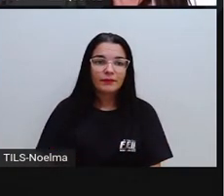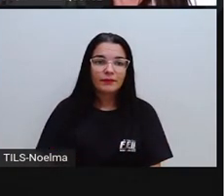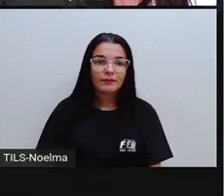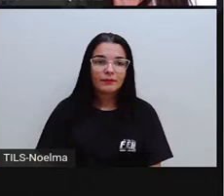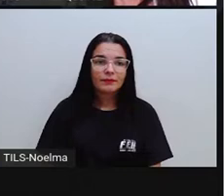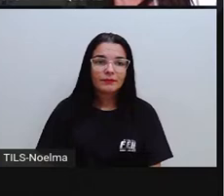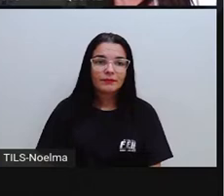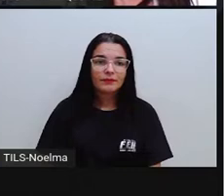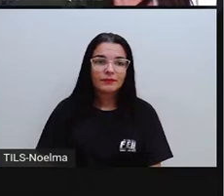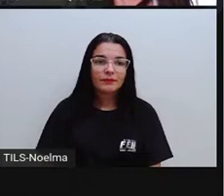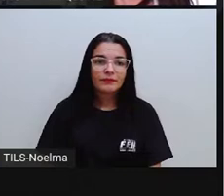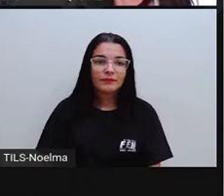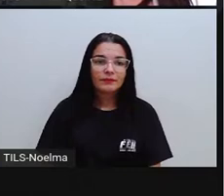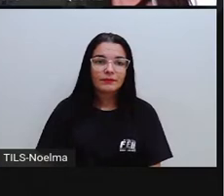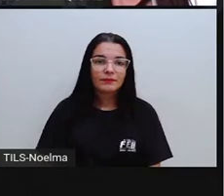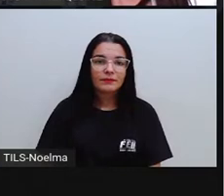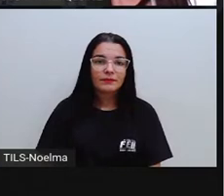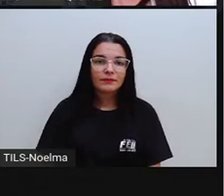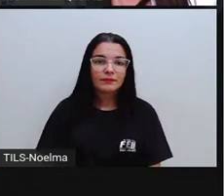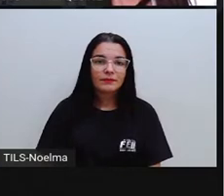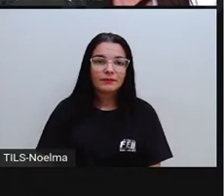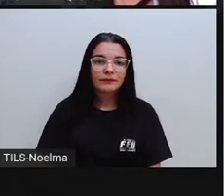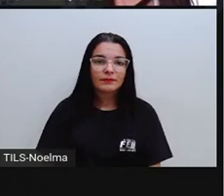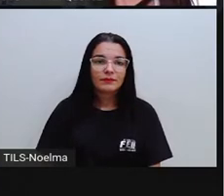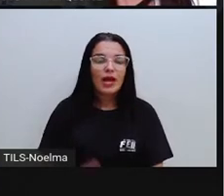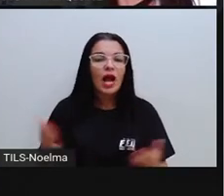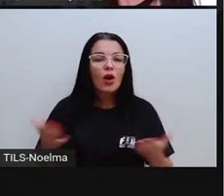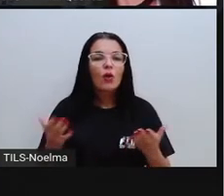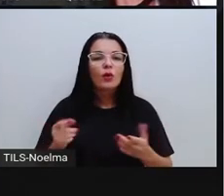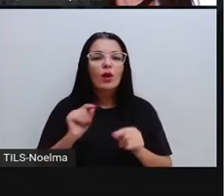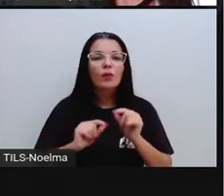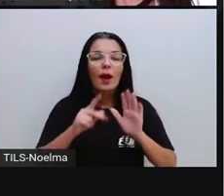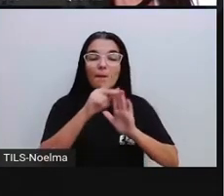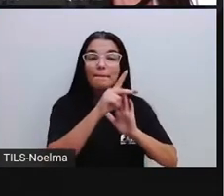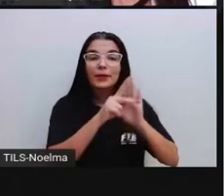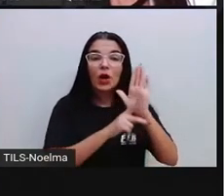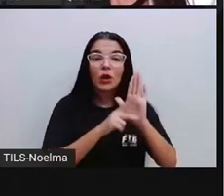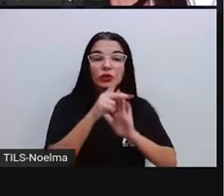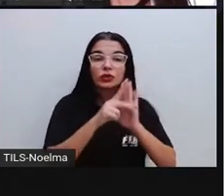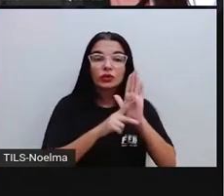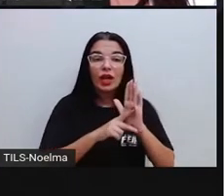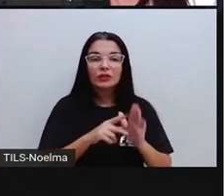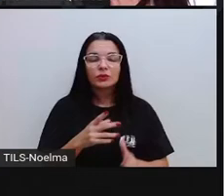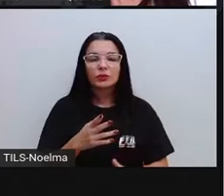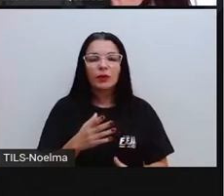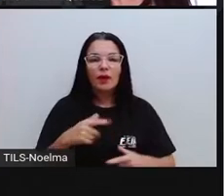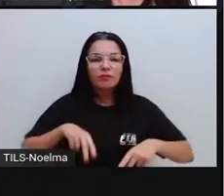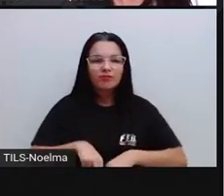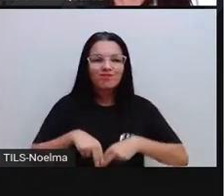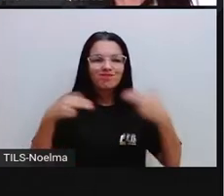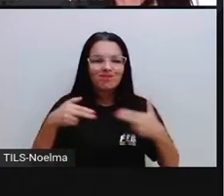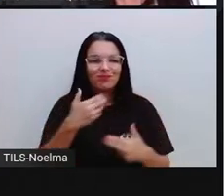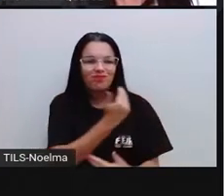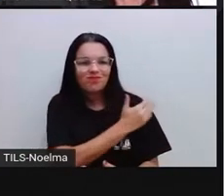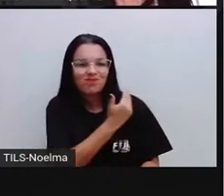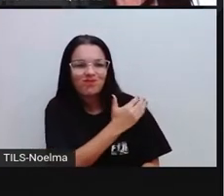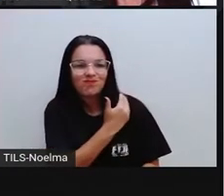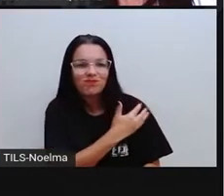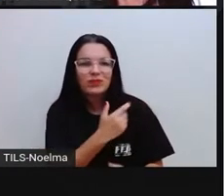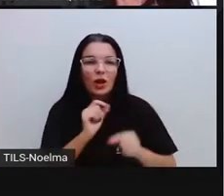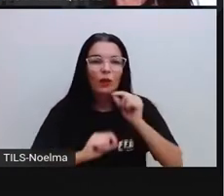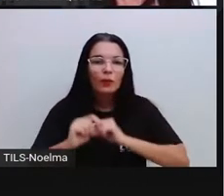Não. Projeto racista. Os imigrantes, além de servirem como mão de obra